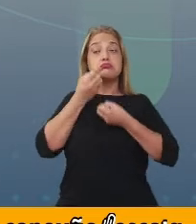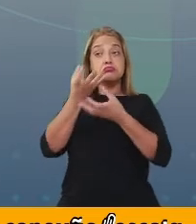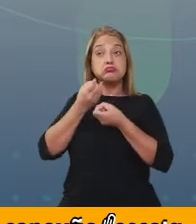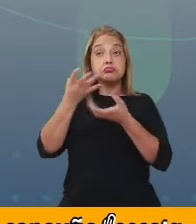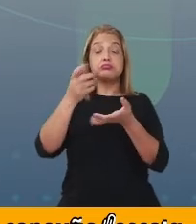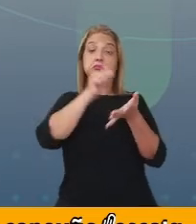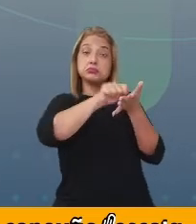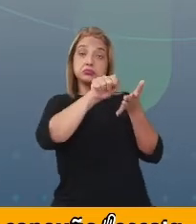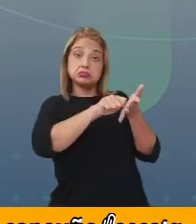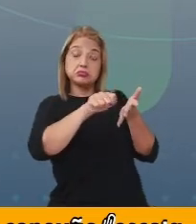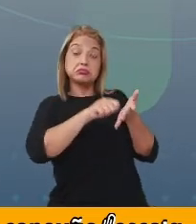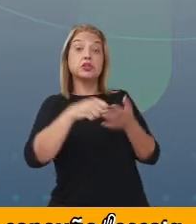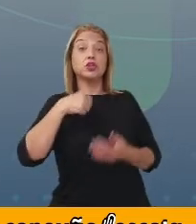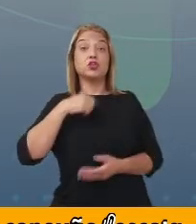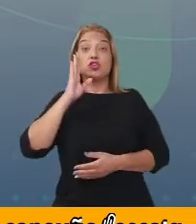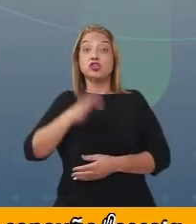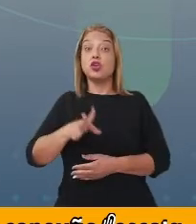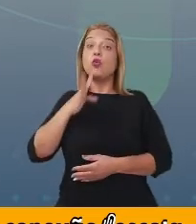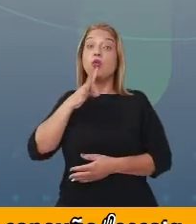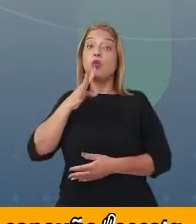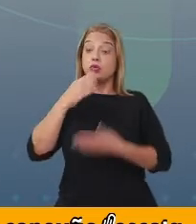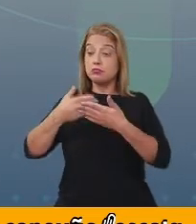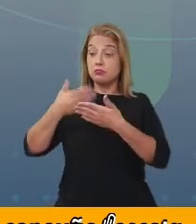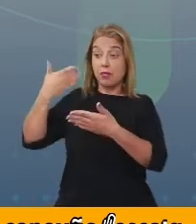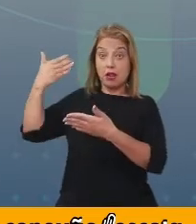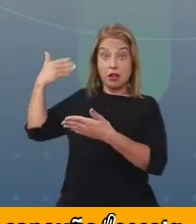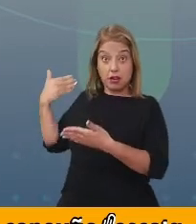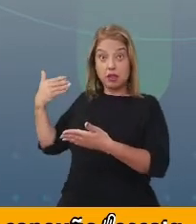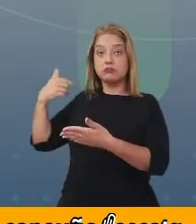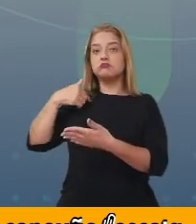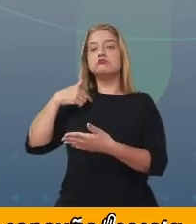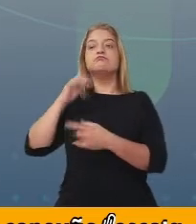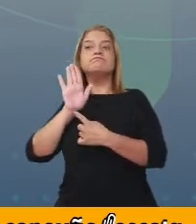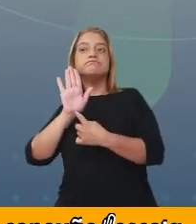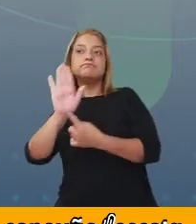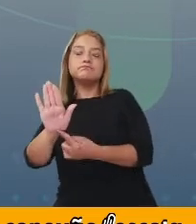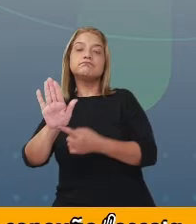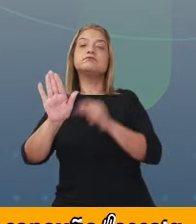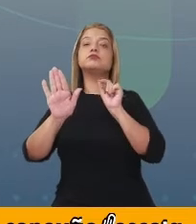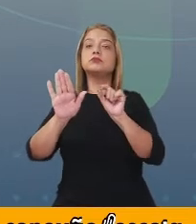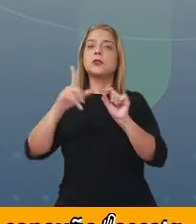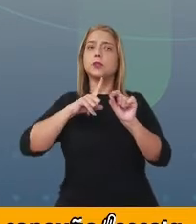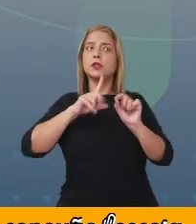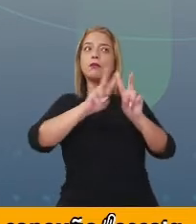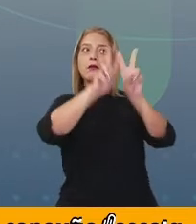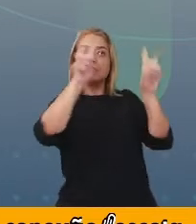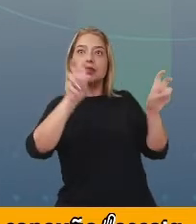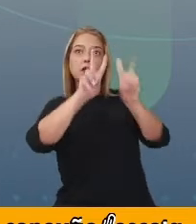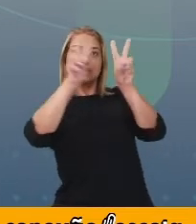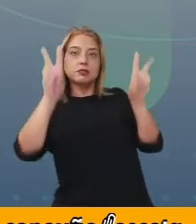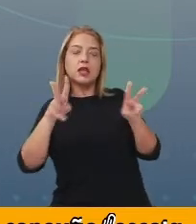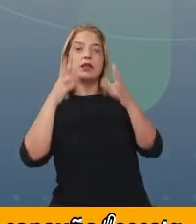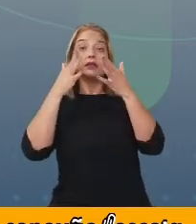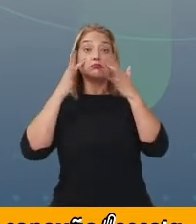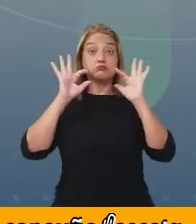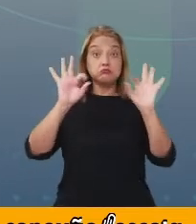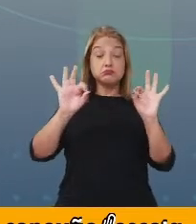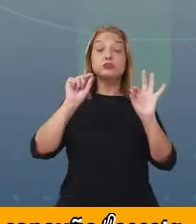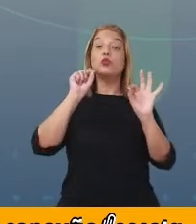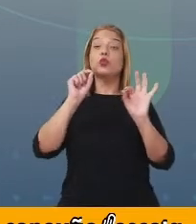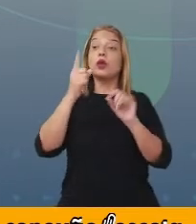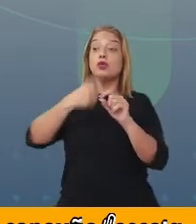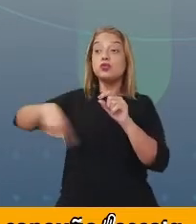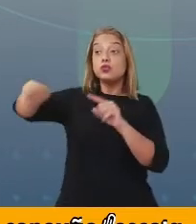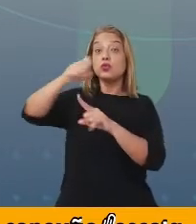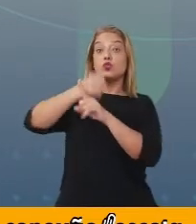dos conhecimentos prévios. Isto é, ele mostra que é atento aos diversos temas relevantes da sociedade, tem uma